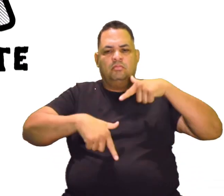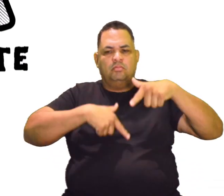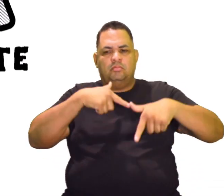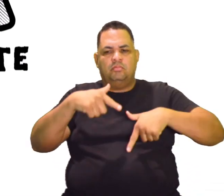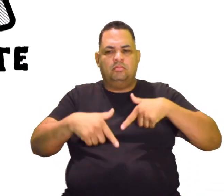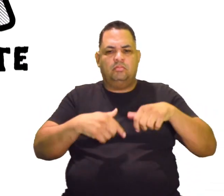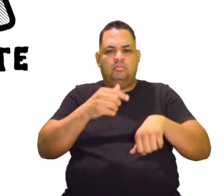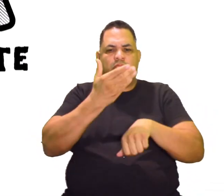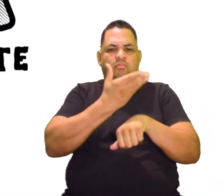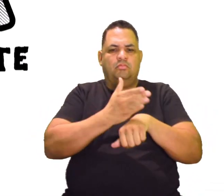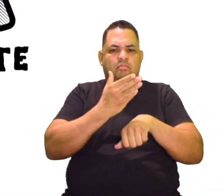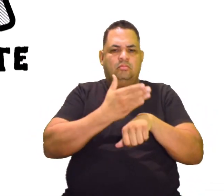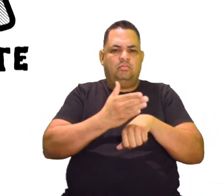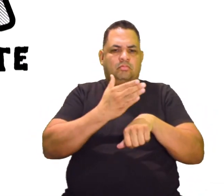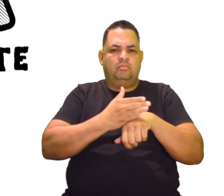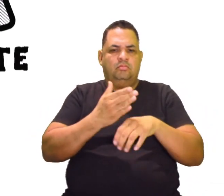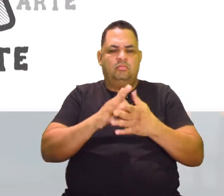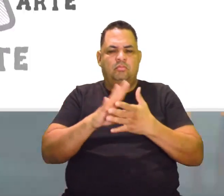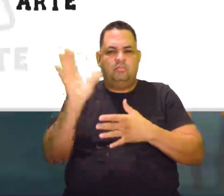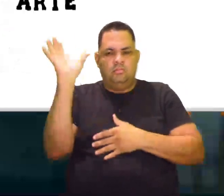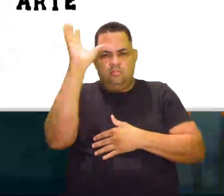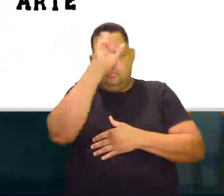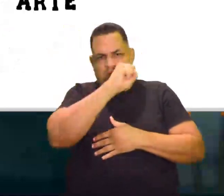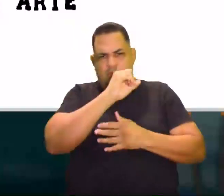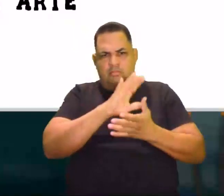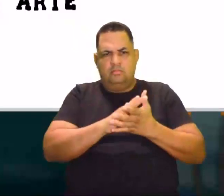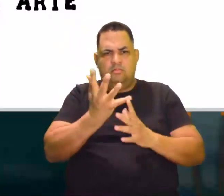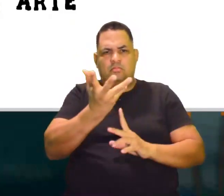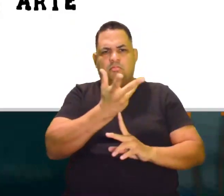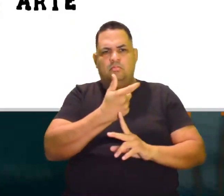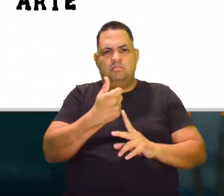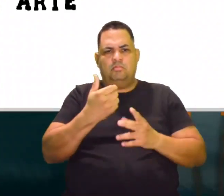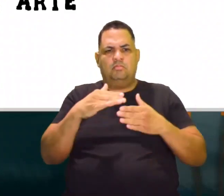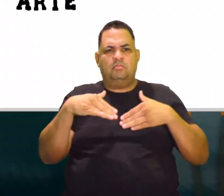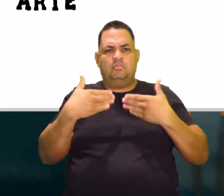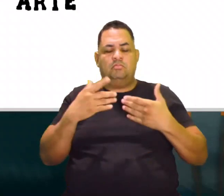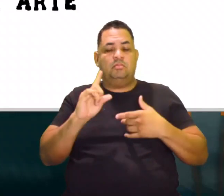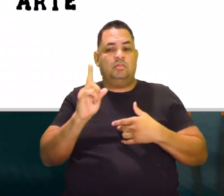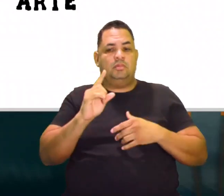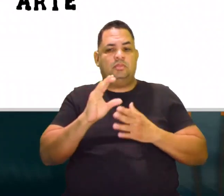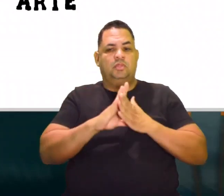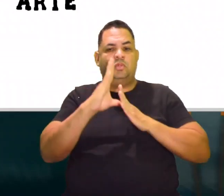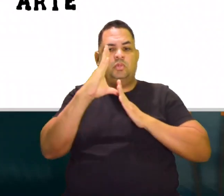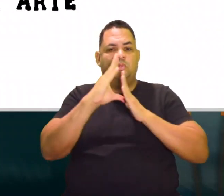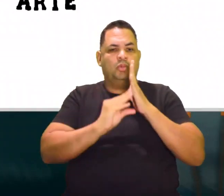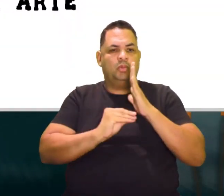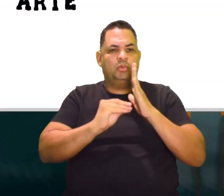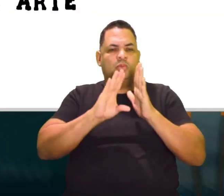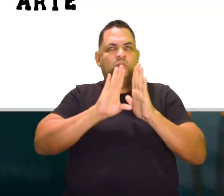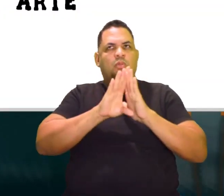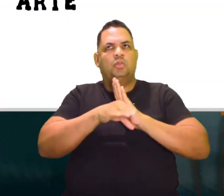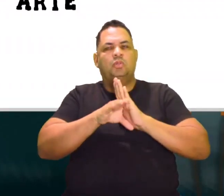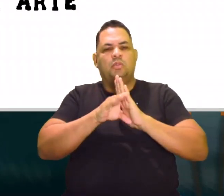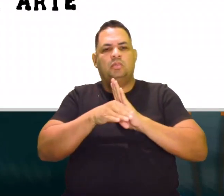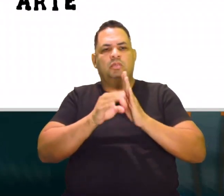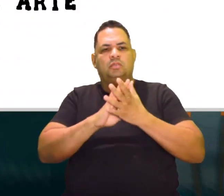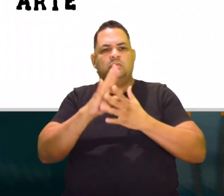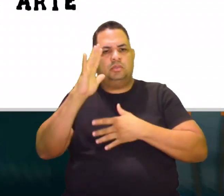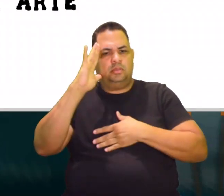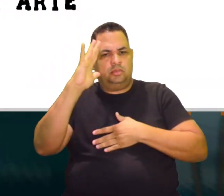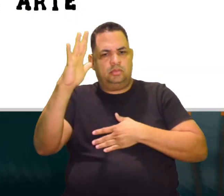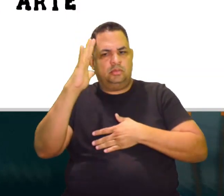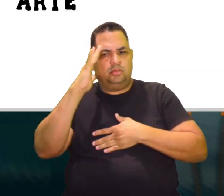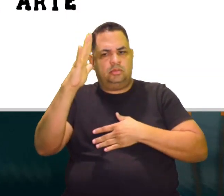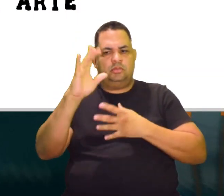prática, certo? Aprender sobre arte não é só conteúdos conceituais, né? Só